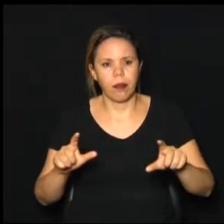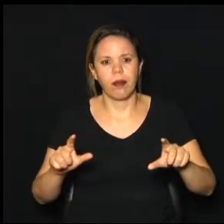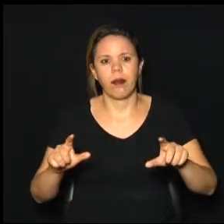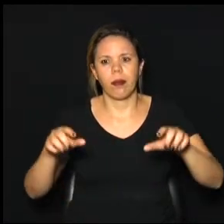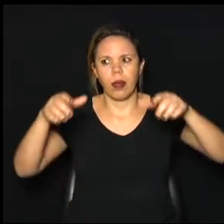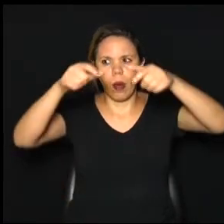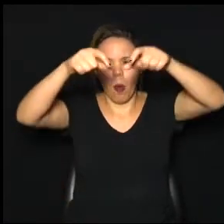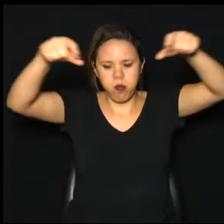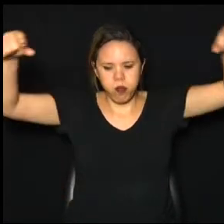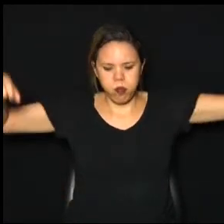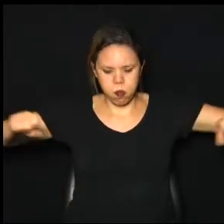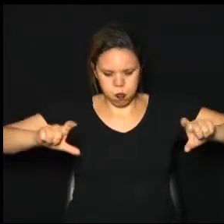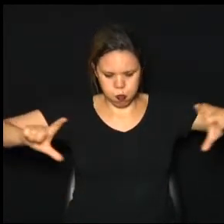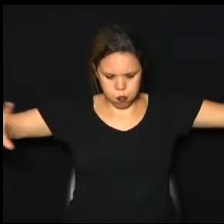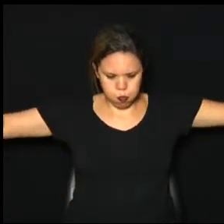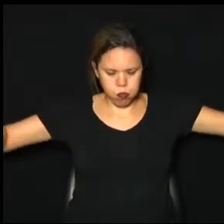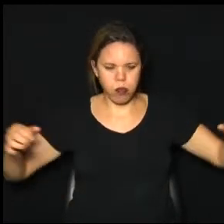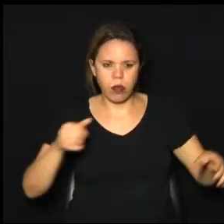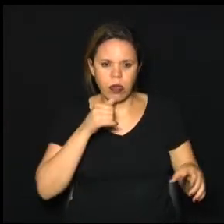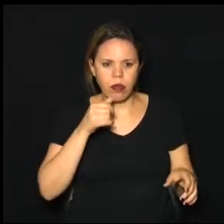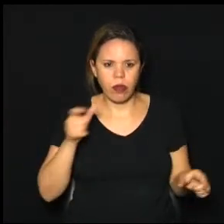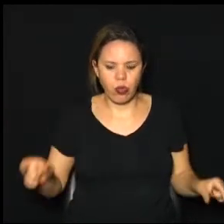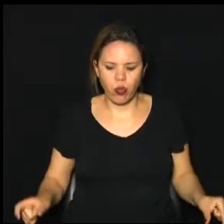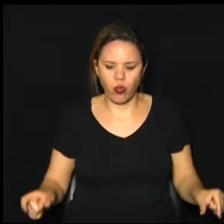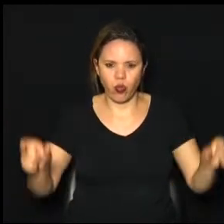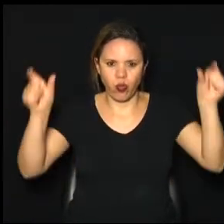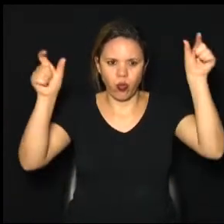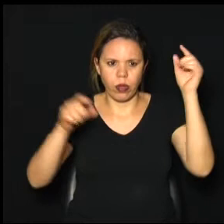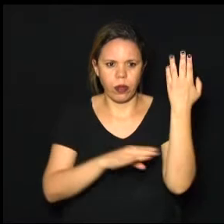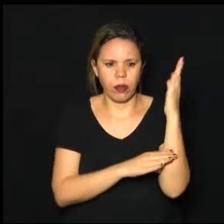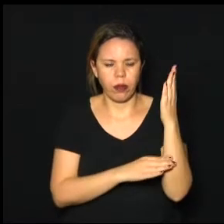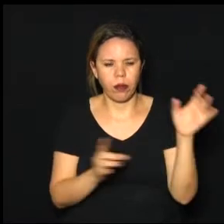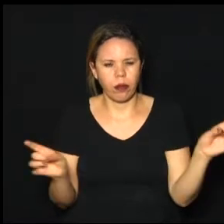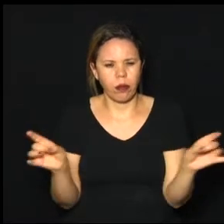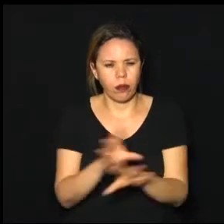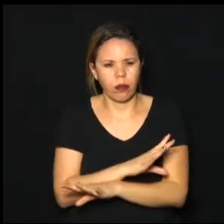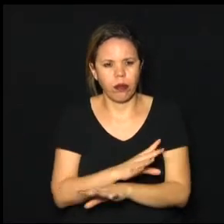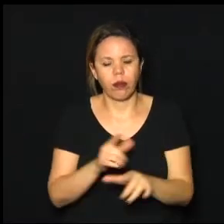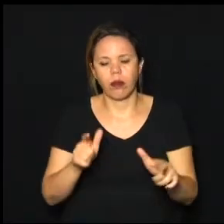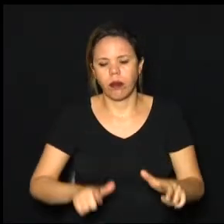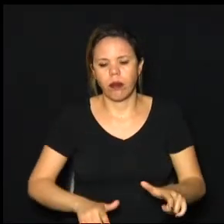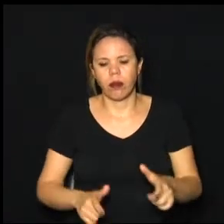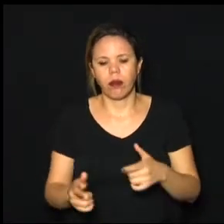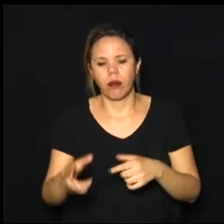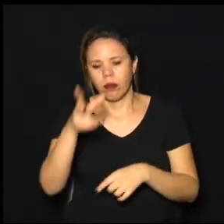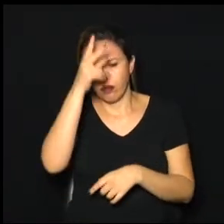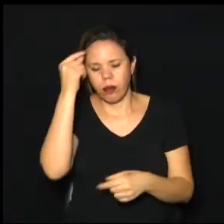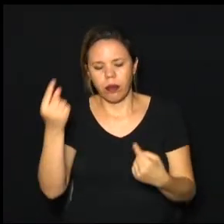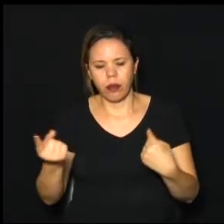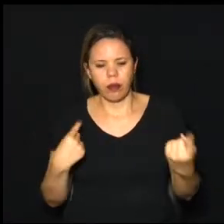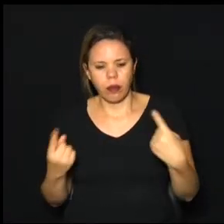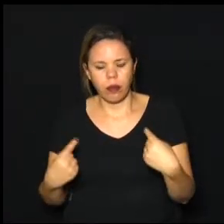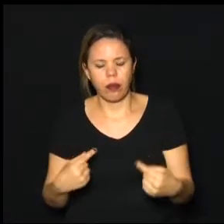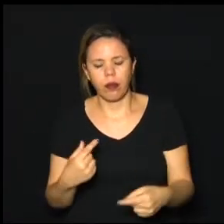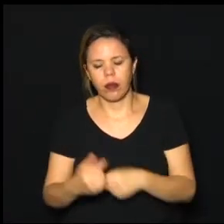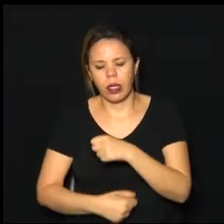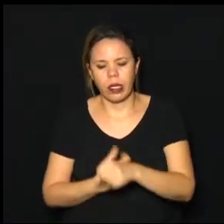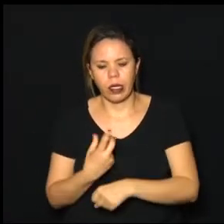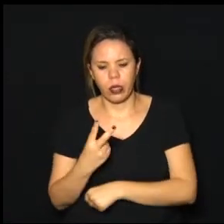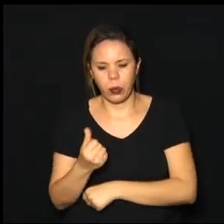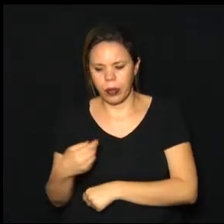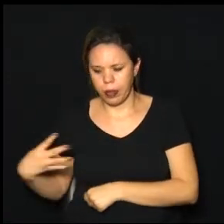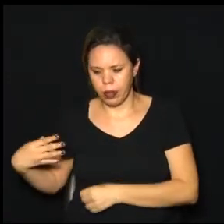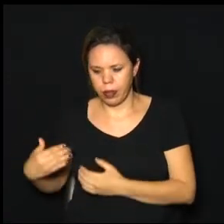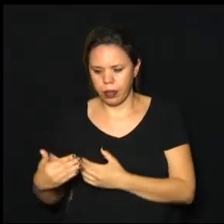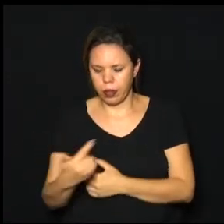públicas. Salvo engano, os cavaletes acabaram em 2014. Né? Nas eleições de 2016 para cá, já